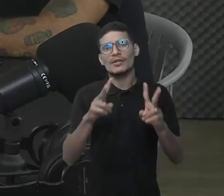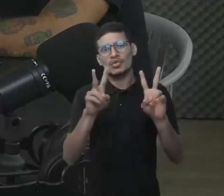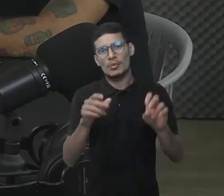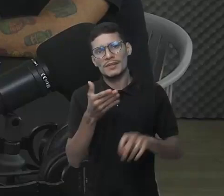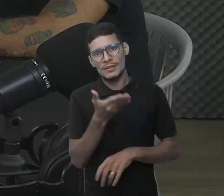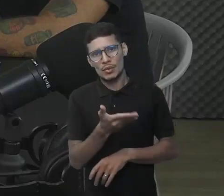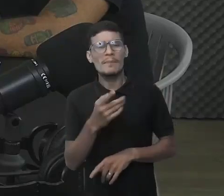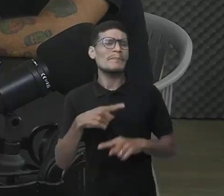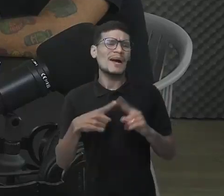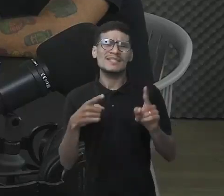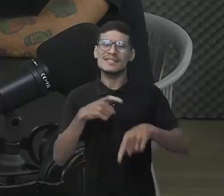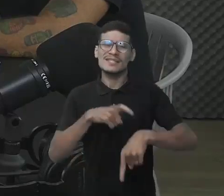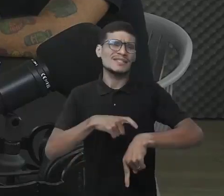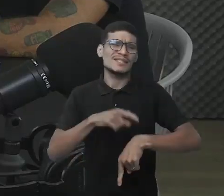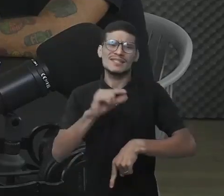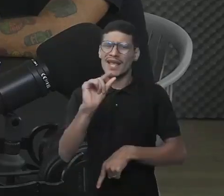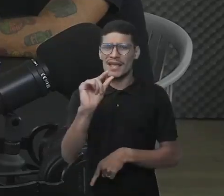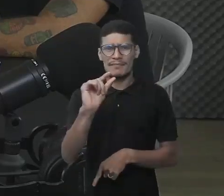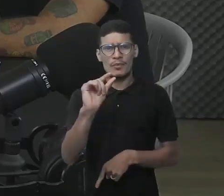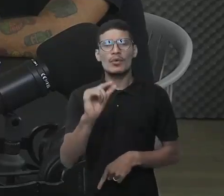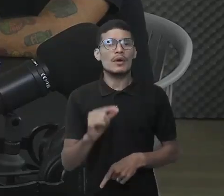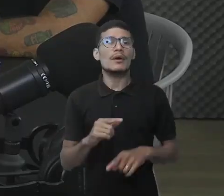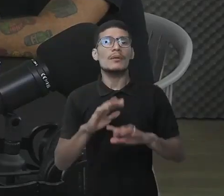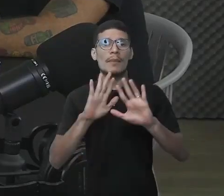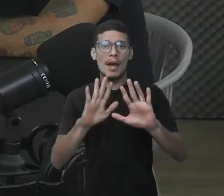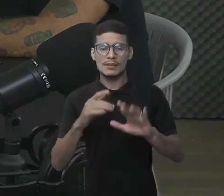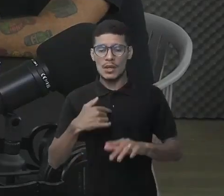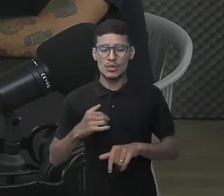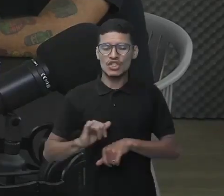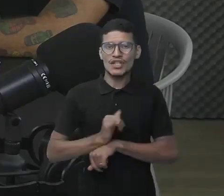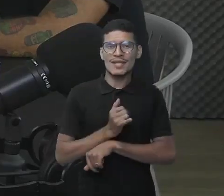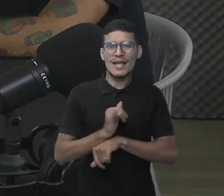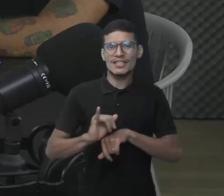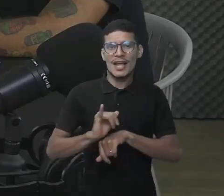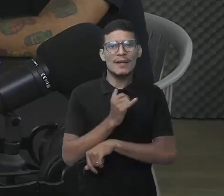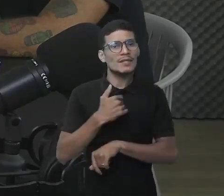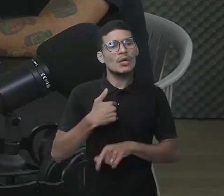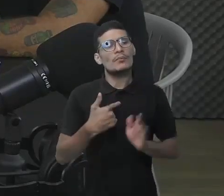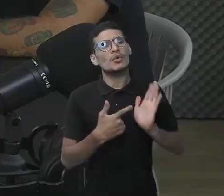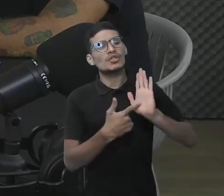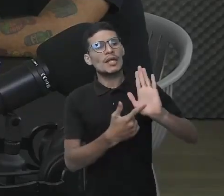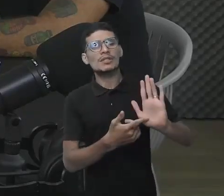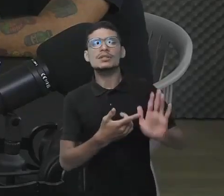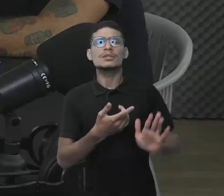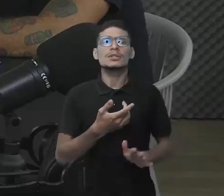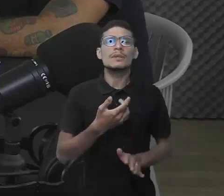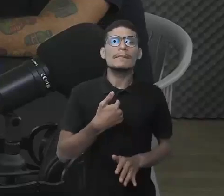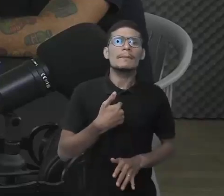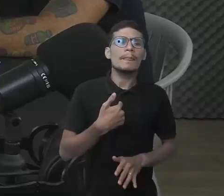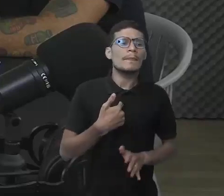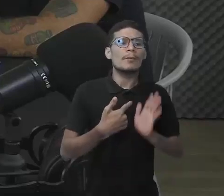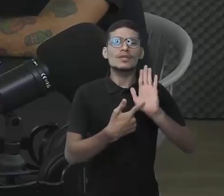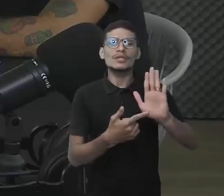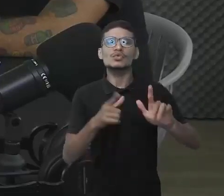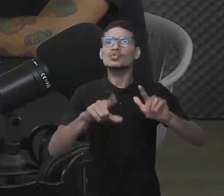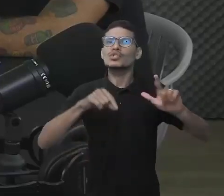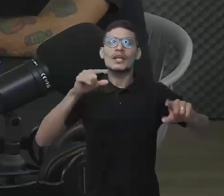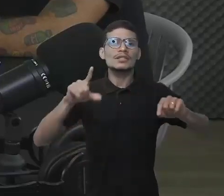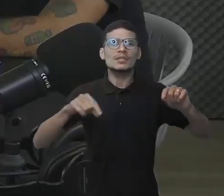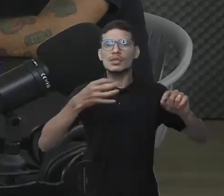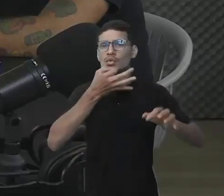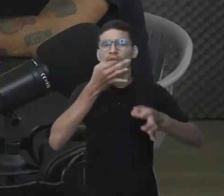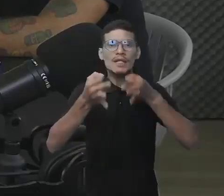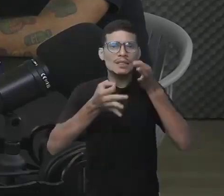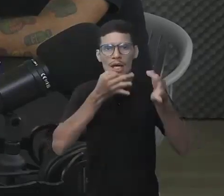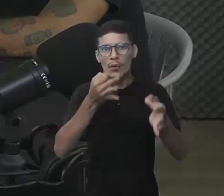muito pouquinho tempo. Então eu estrategicamente levei sugestões para o orçamento público. Então, quando eu estive